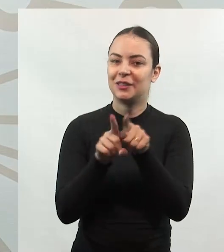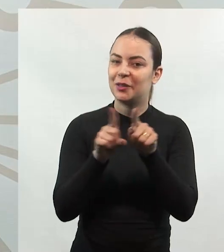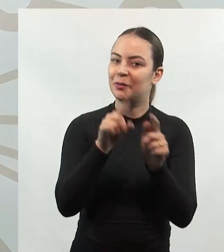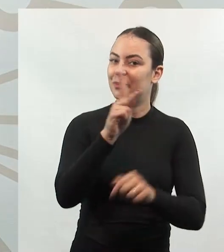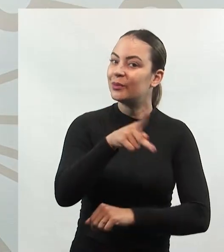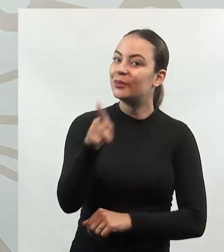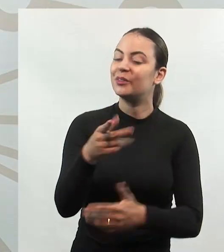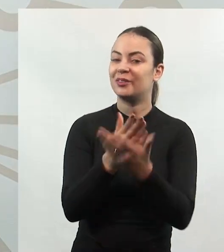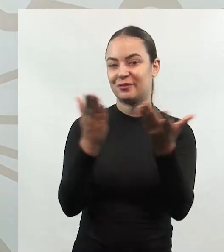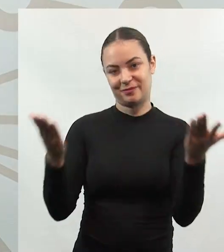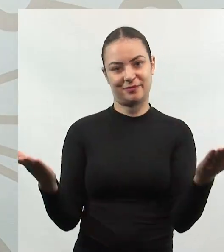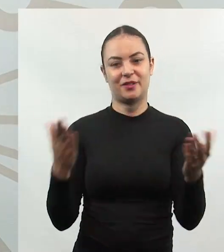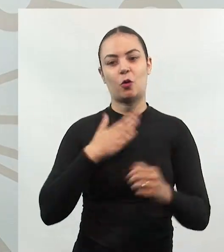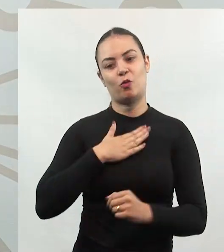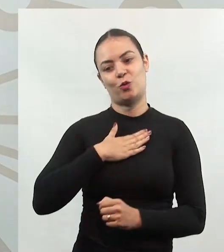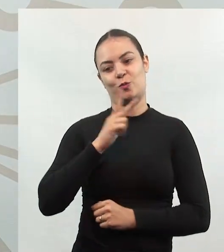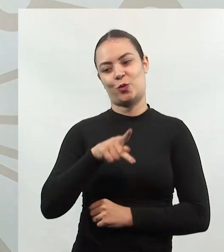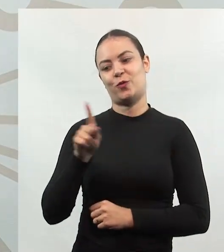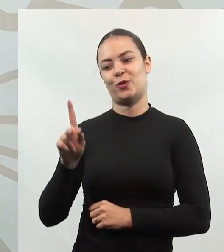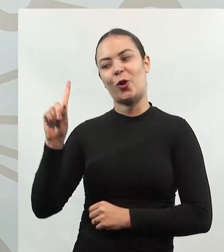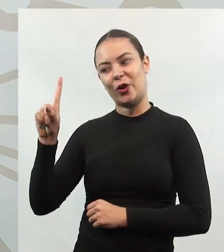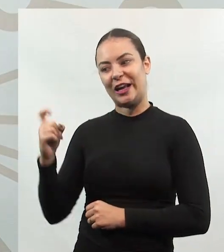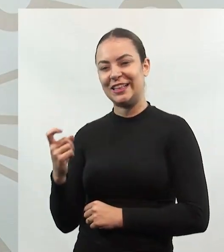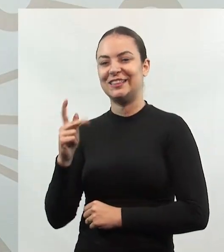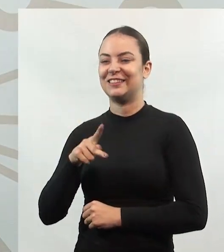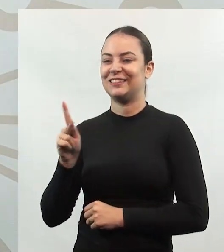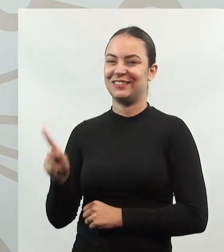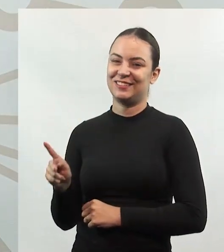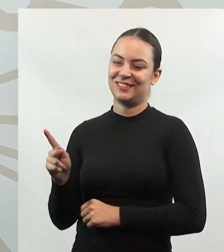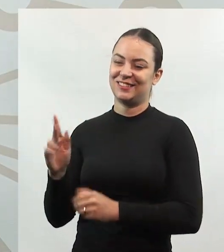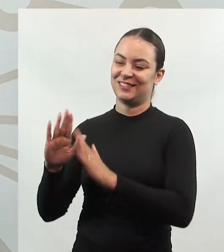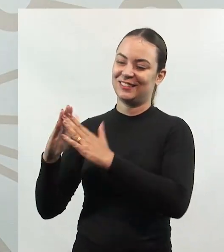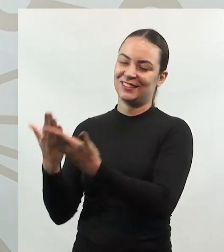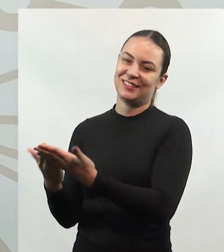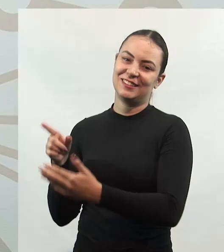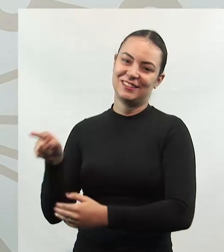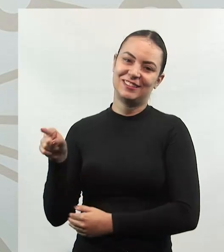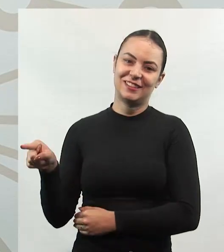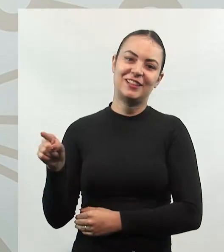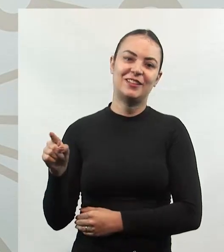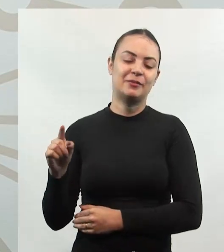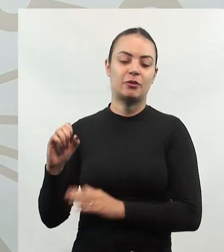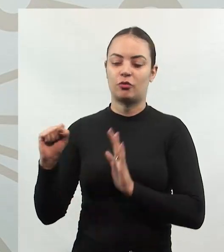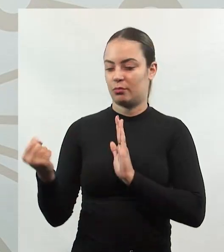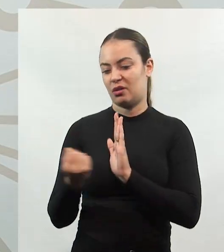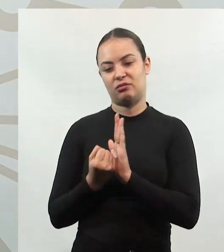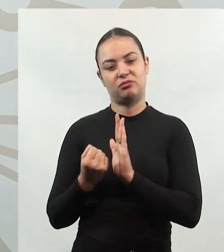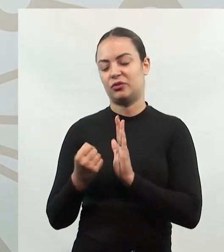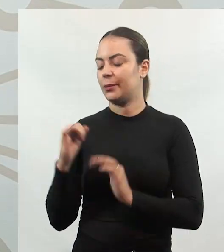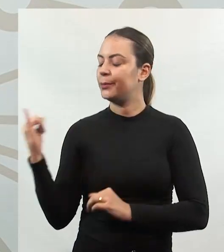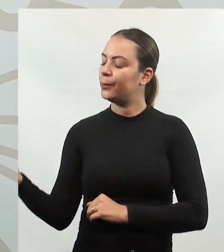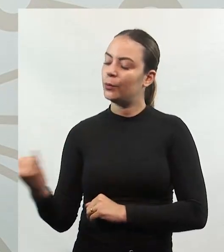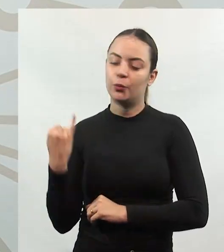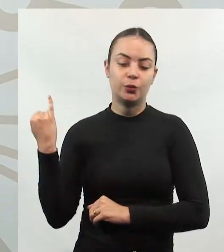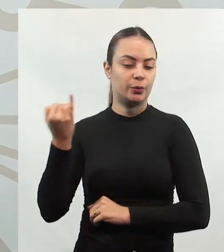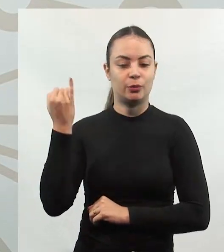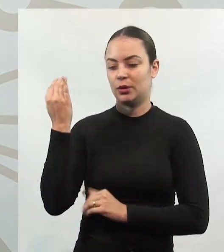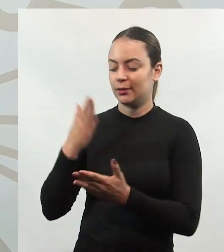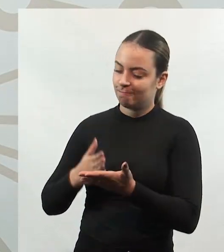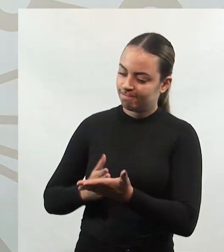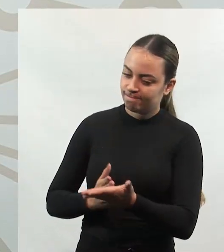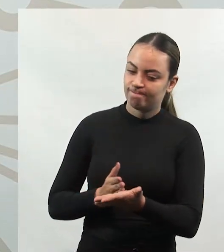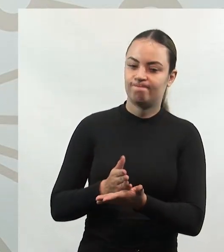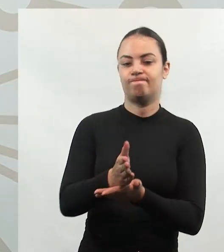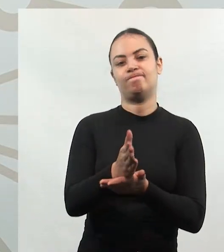um abraço especial, se eles tiverem a oportunidade de assistir essa live depois, não sei se fica disponível, mas que foram determinantes